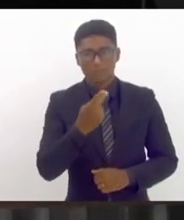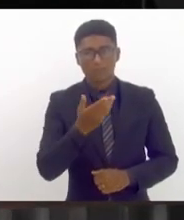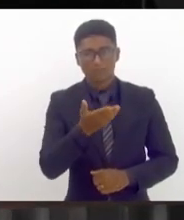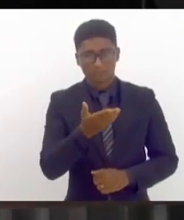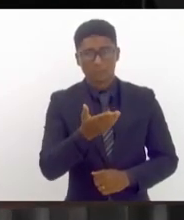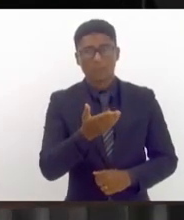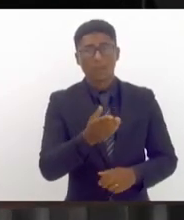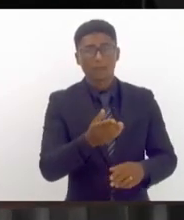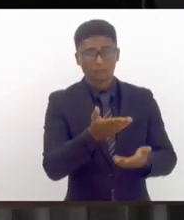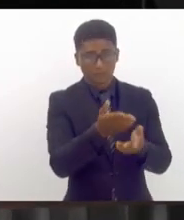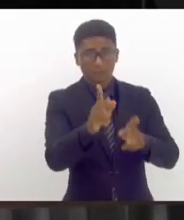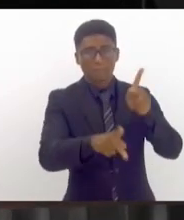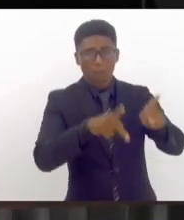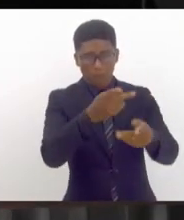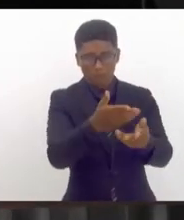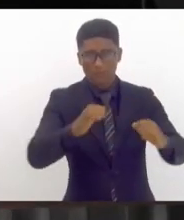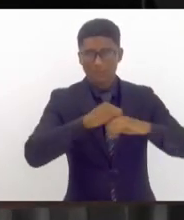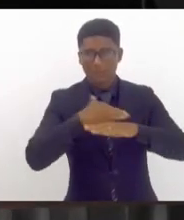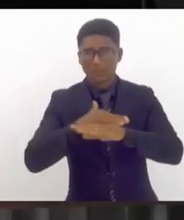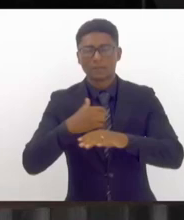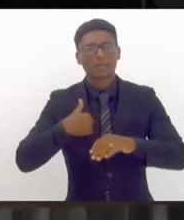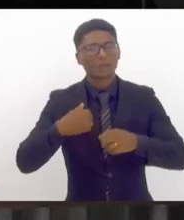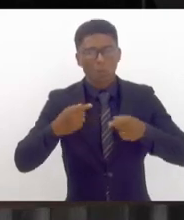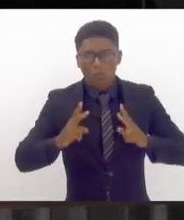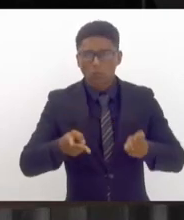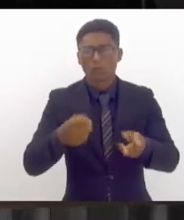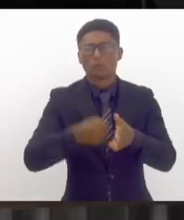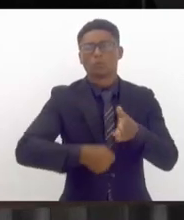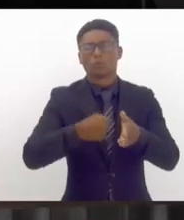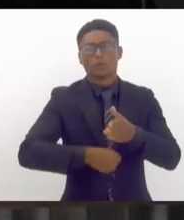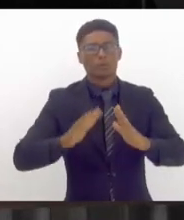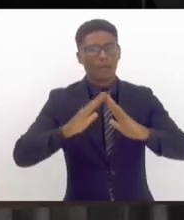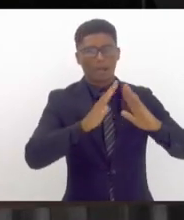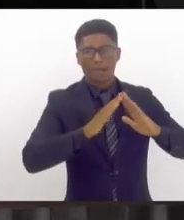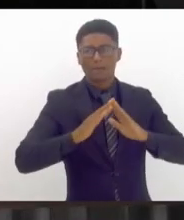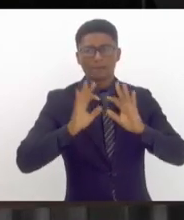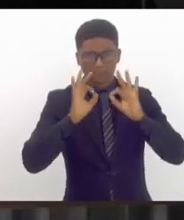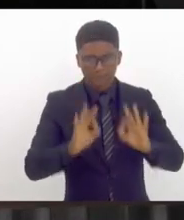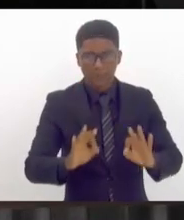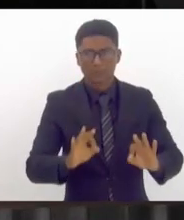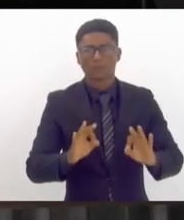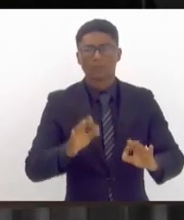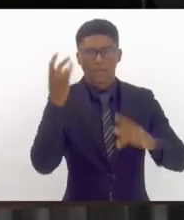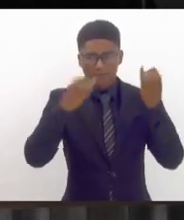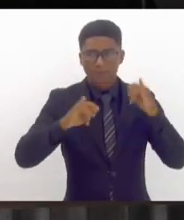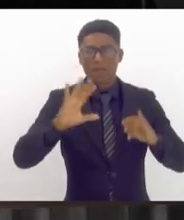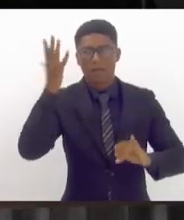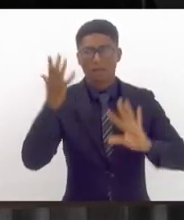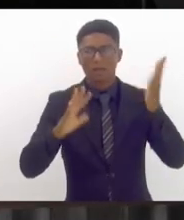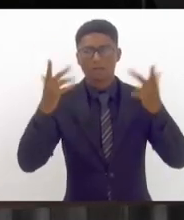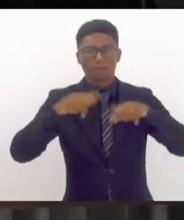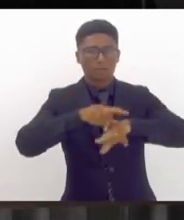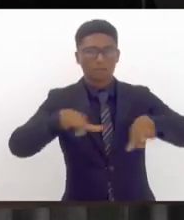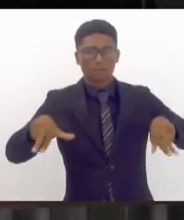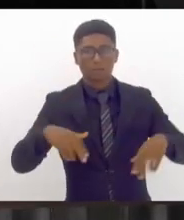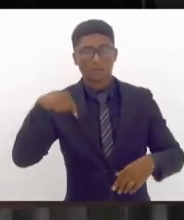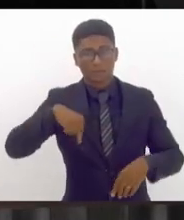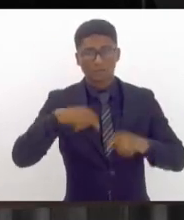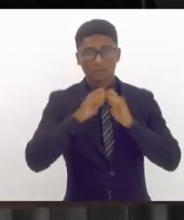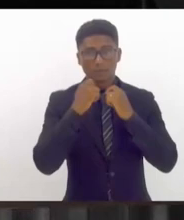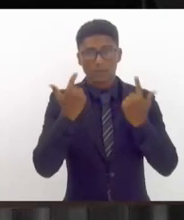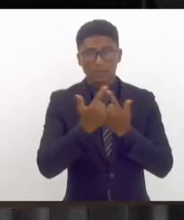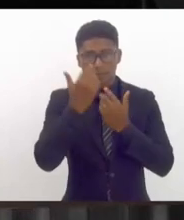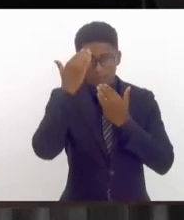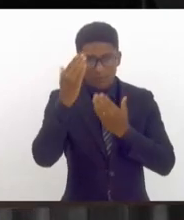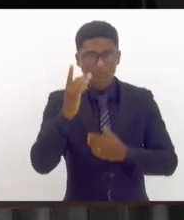das cidades que vou continuar lutando por moradia digna, por prevenção a tragédias e por política de defesa civil. E que bom que essa casa, agradeço a